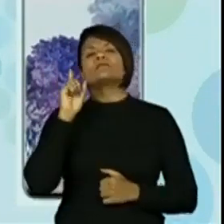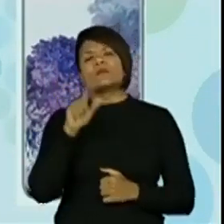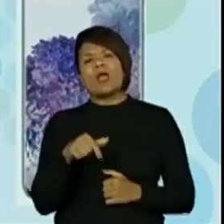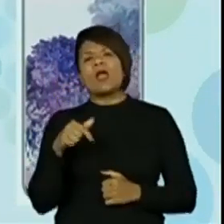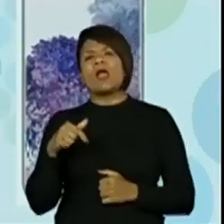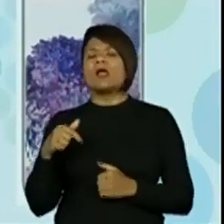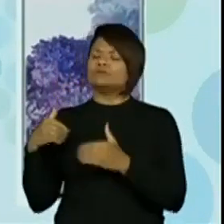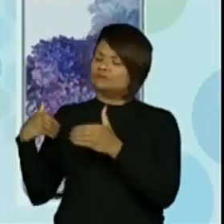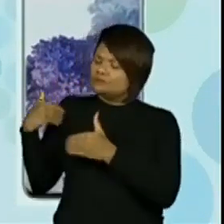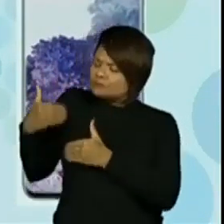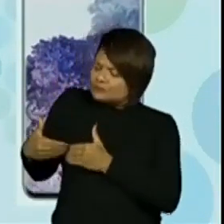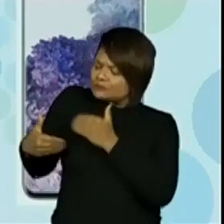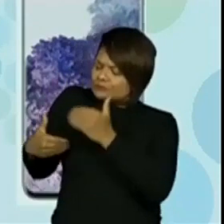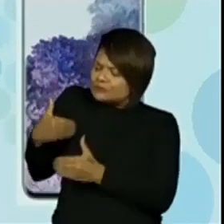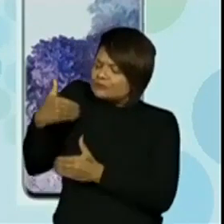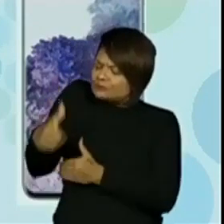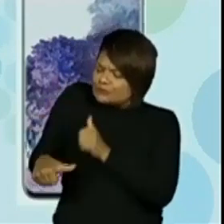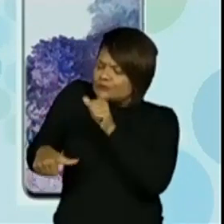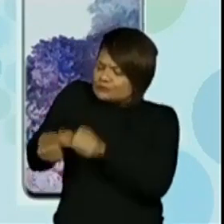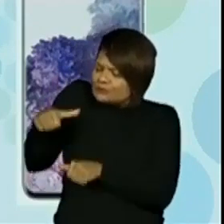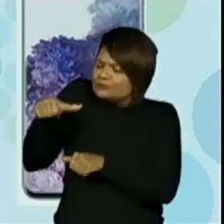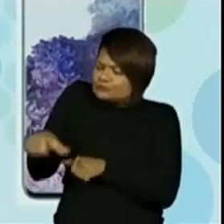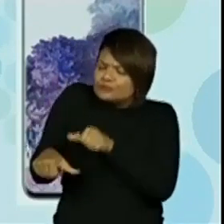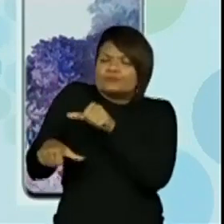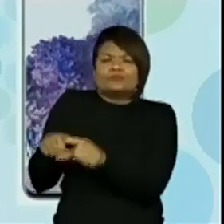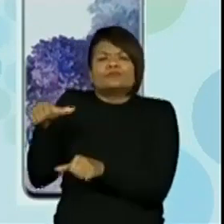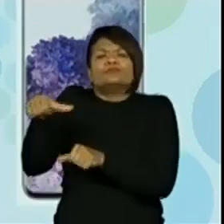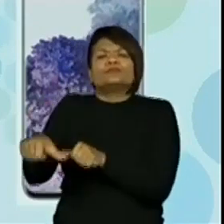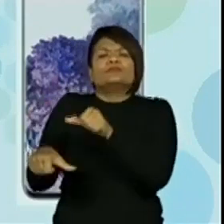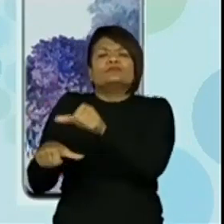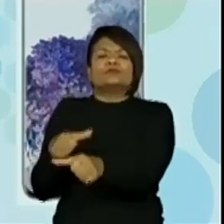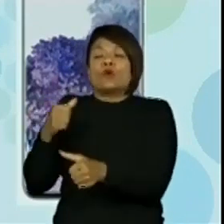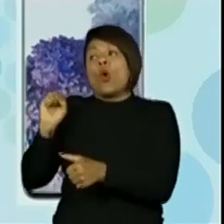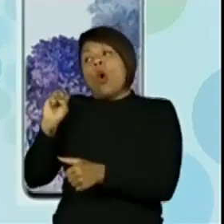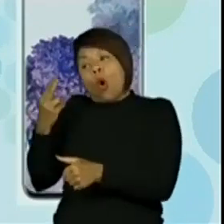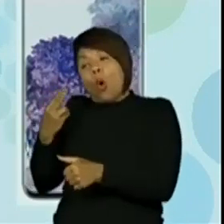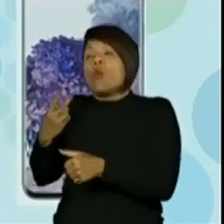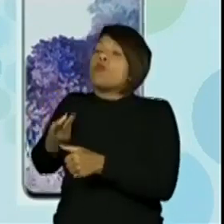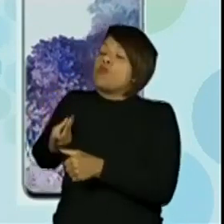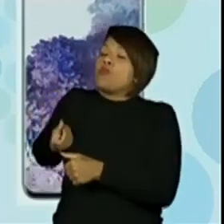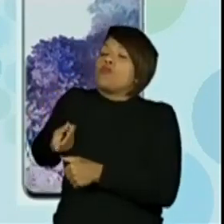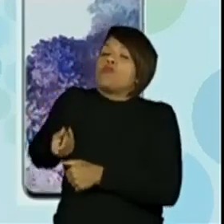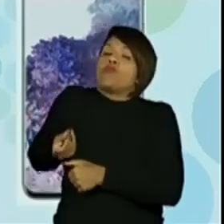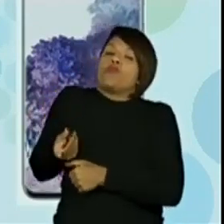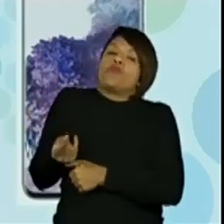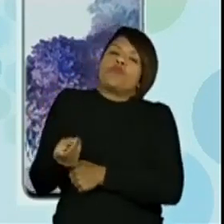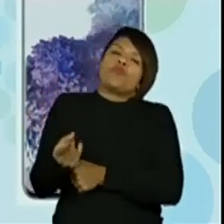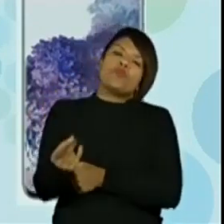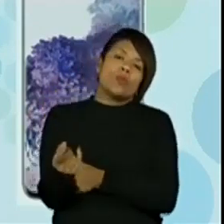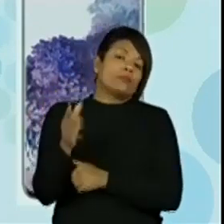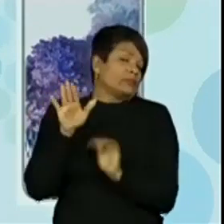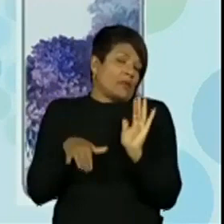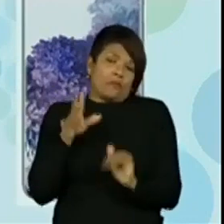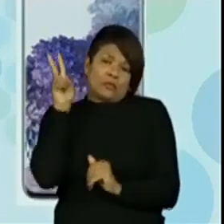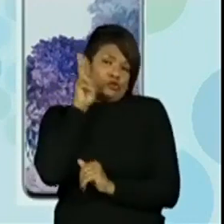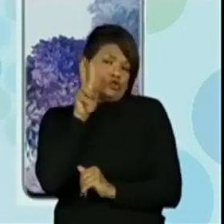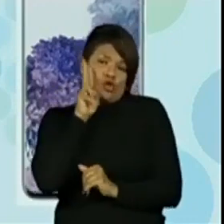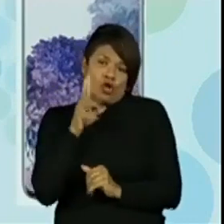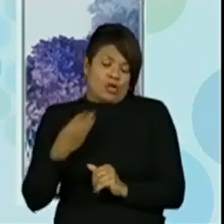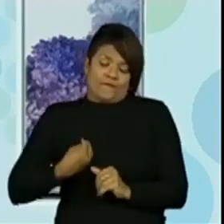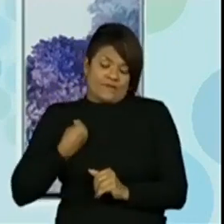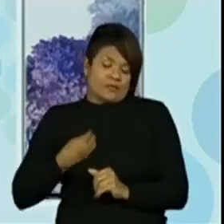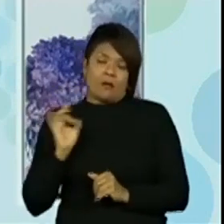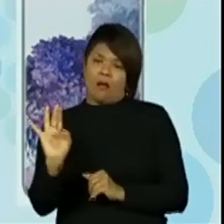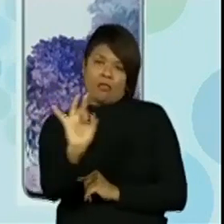as permanências que acontecem em nossa vida, tá? Na história da nossa vida, as mudanças e permanências que